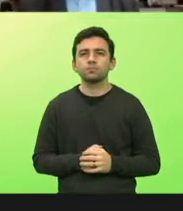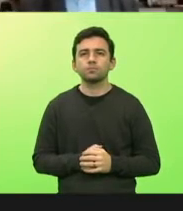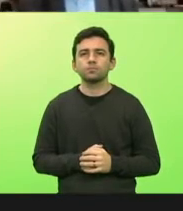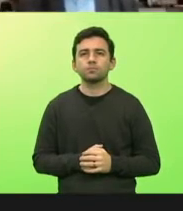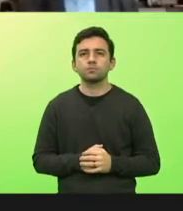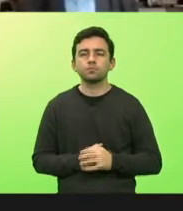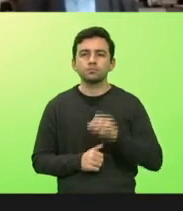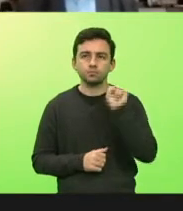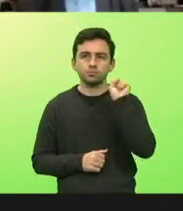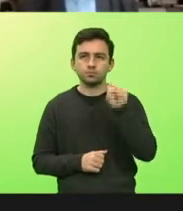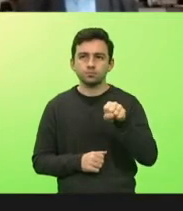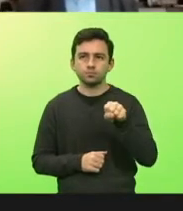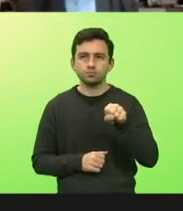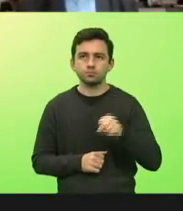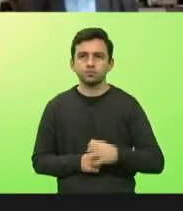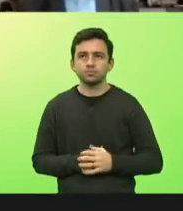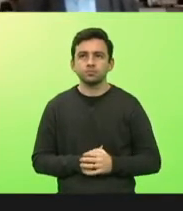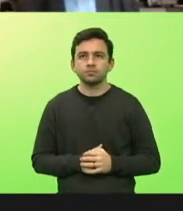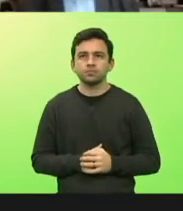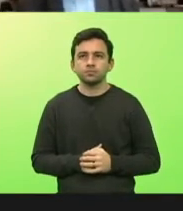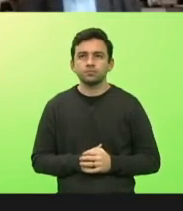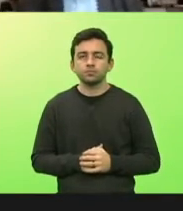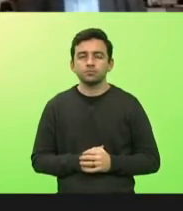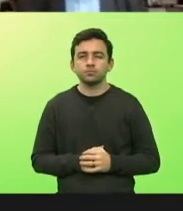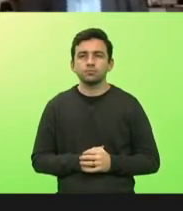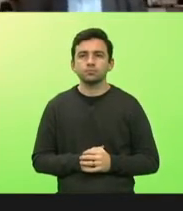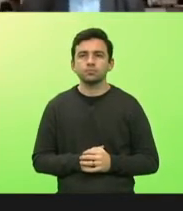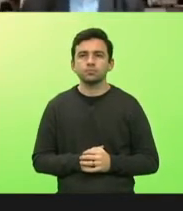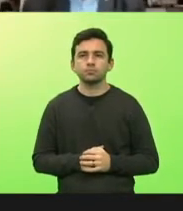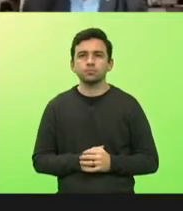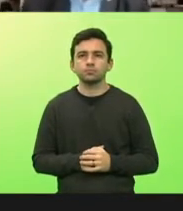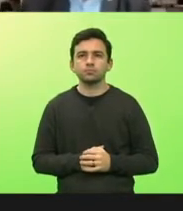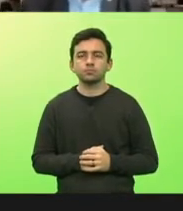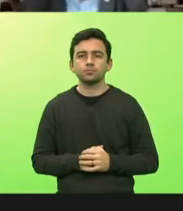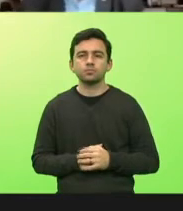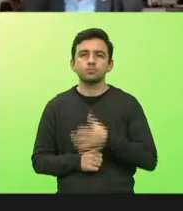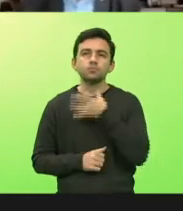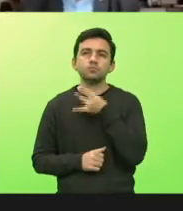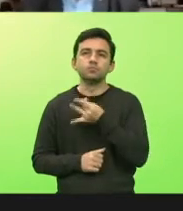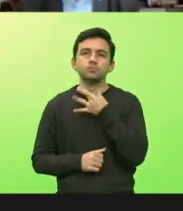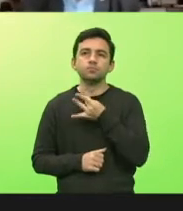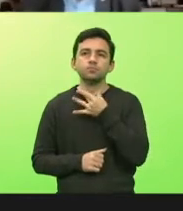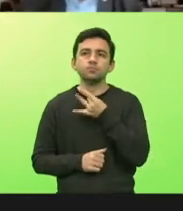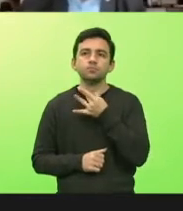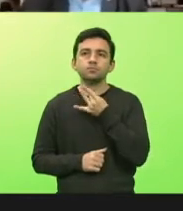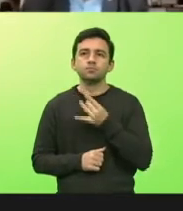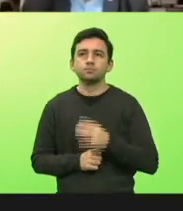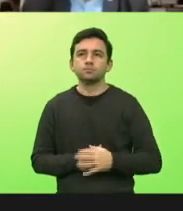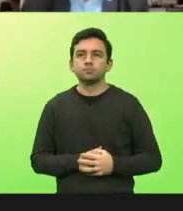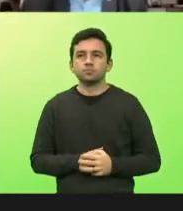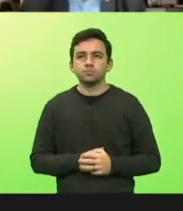Vota sim, senhor presidente. Deputado Sérgio Mota vota sim. Deputado Valdir Cobalcini.